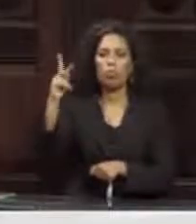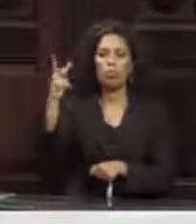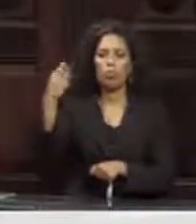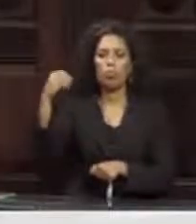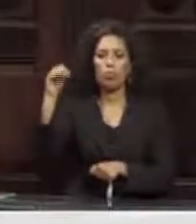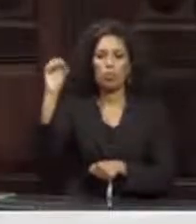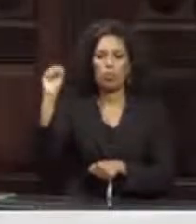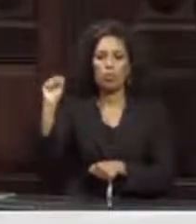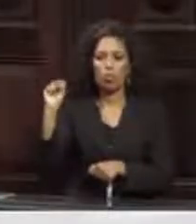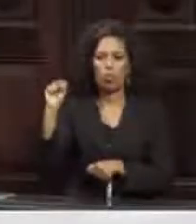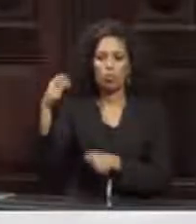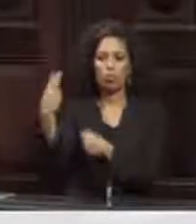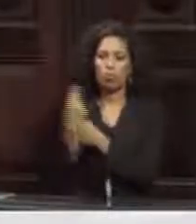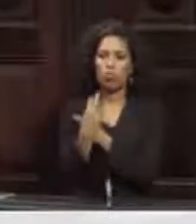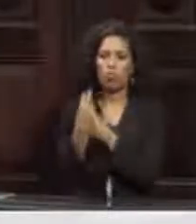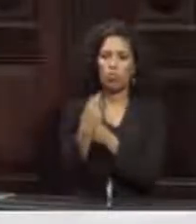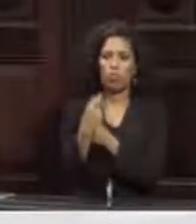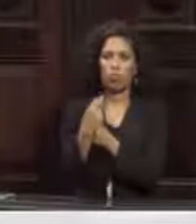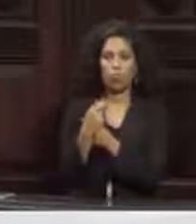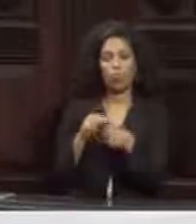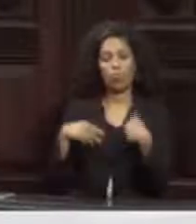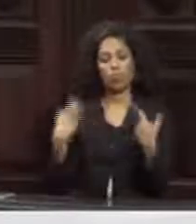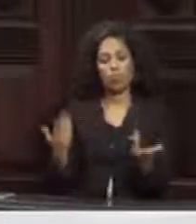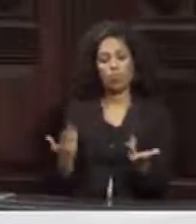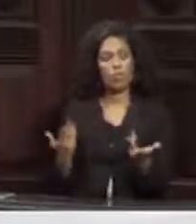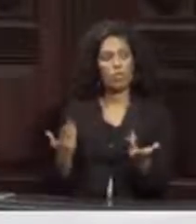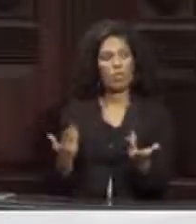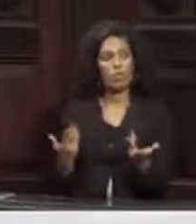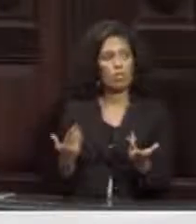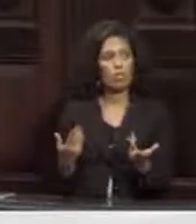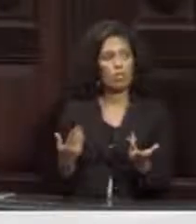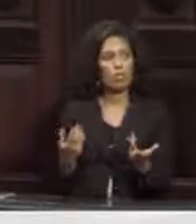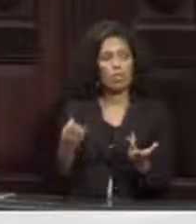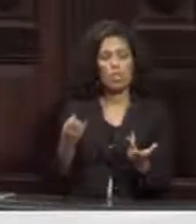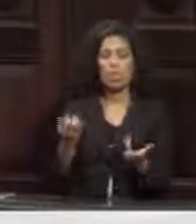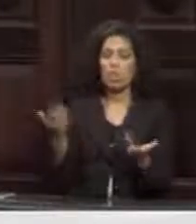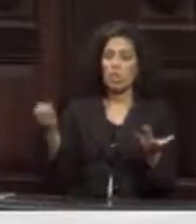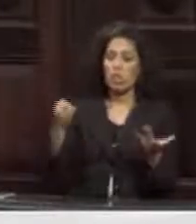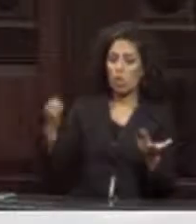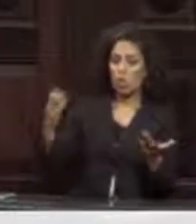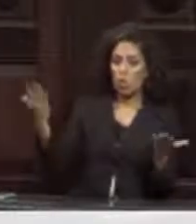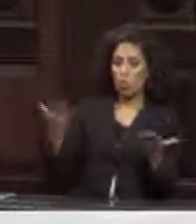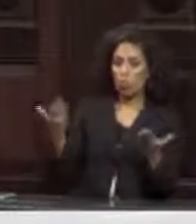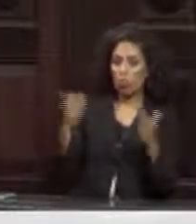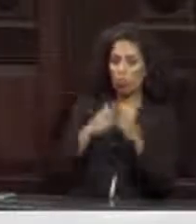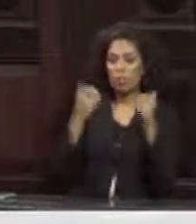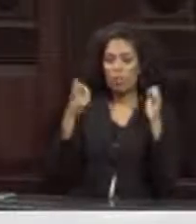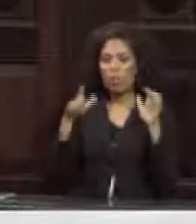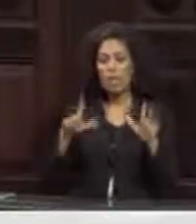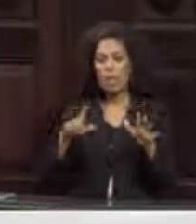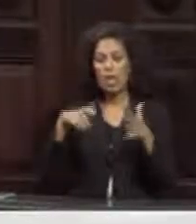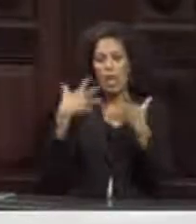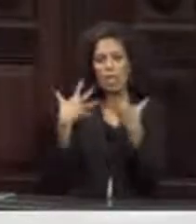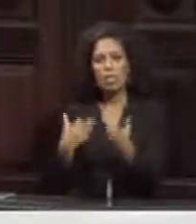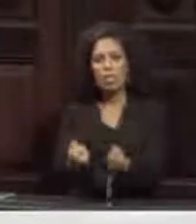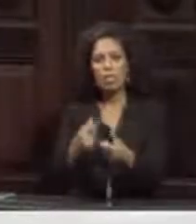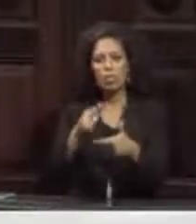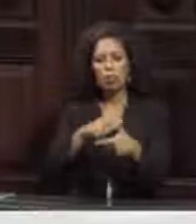colocamos que ao final vamos estar, se aprovados esses três empréstimos,